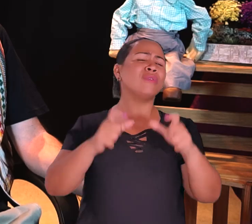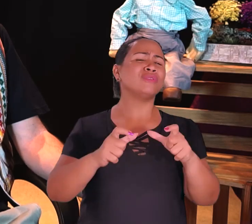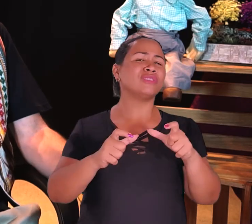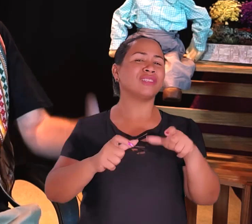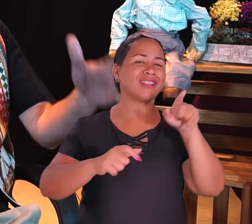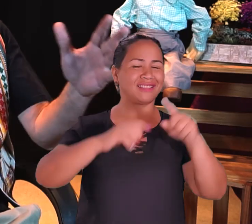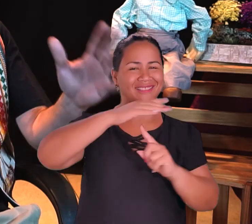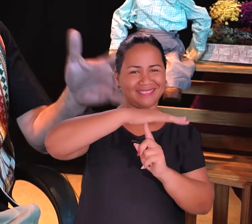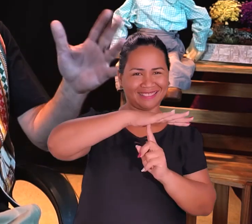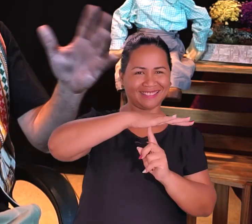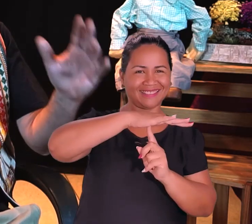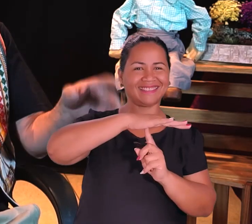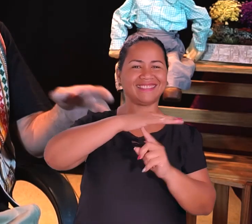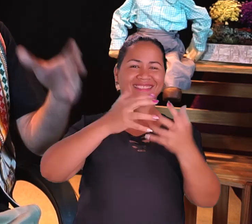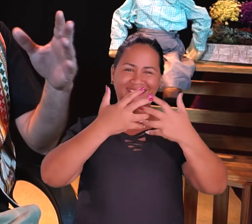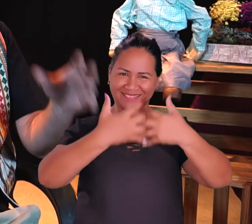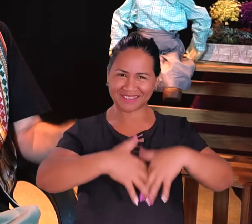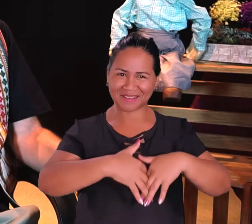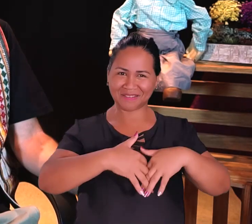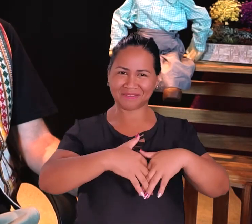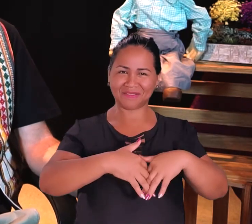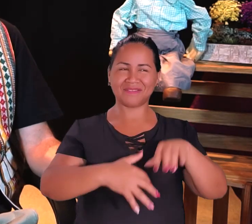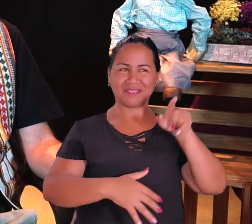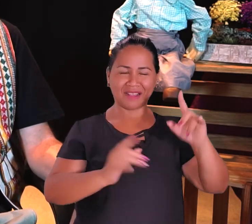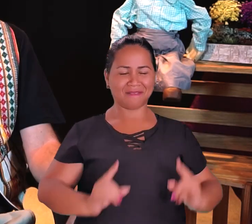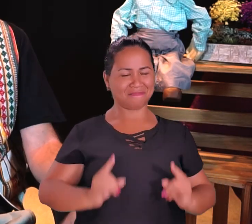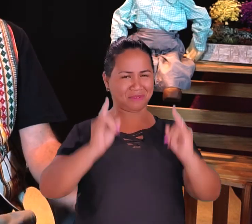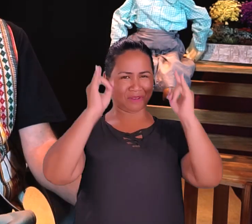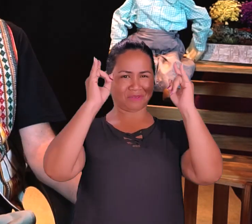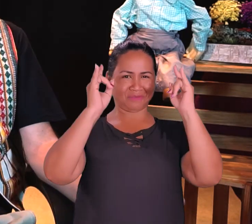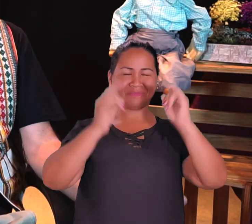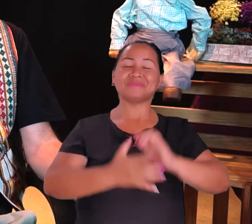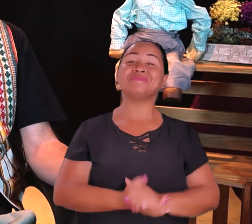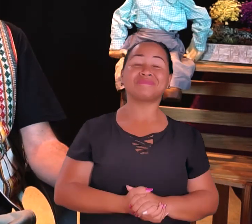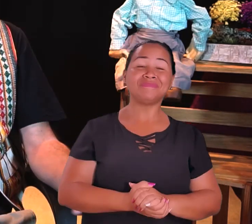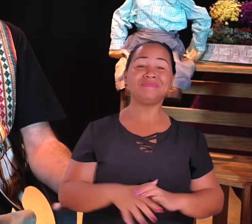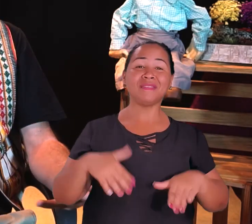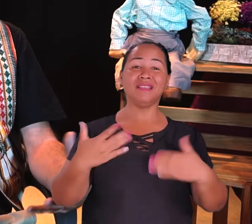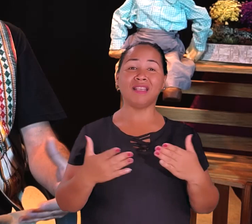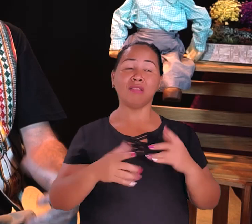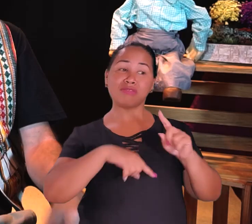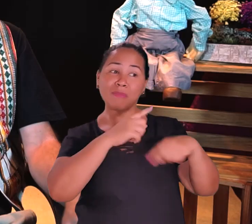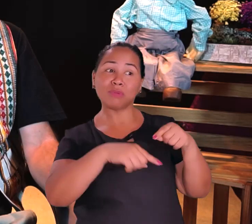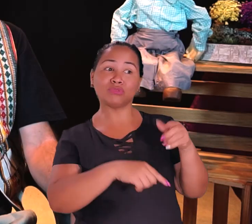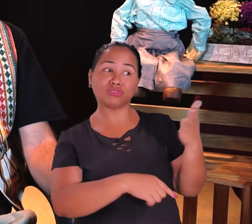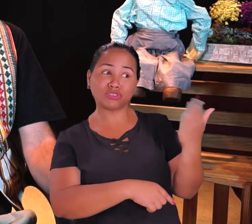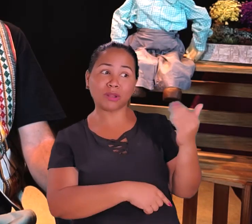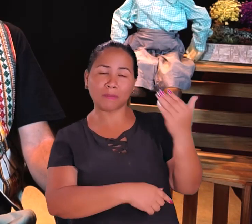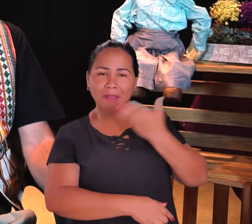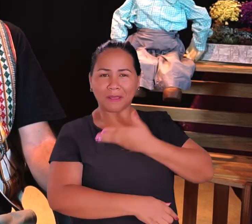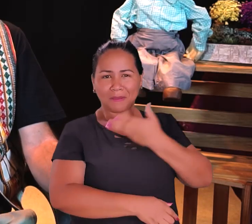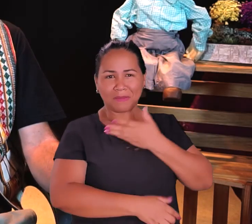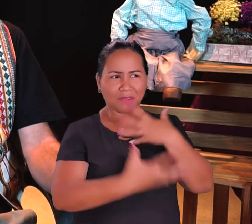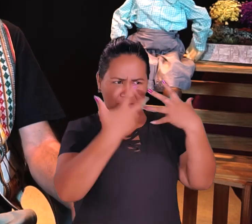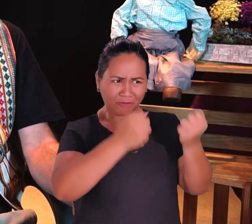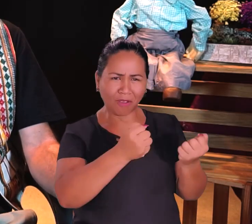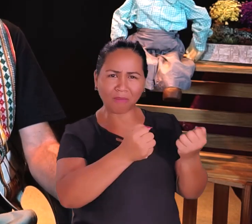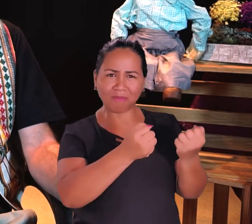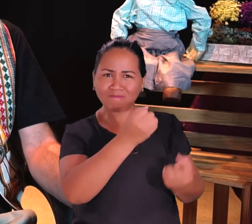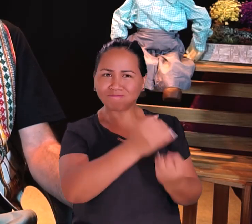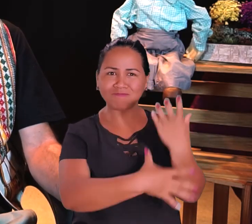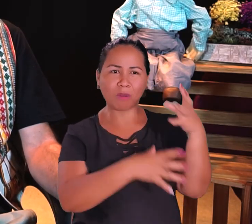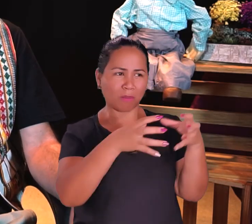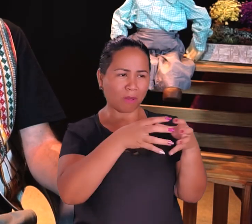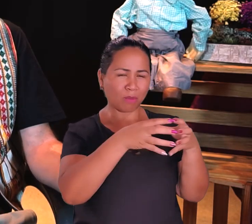do Gama, no prédio da extinta Onogás, ali no setor central. Depois, mais tarde, chamei alguns amigos para fundar um grupo, que era o grupo Trapo